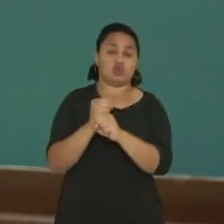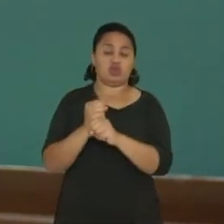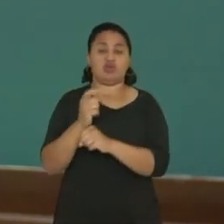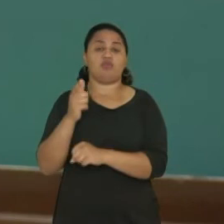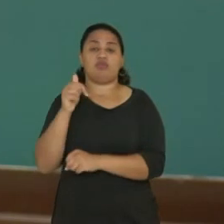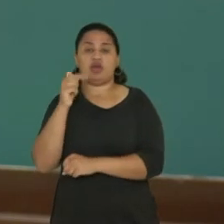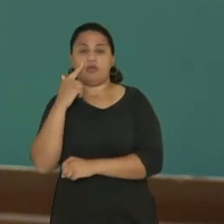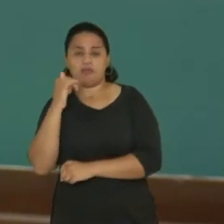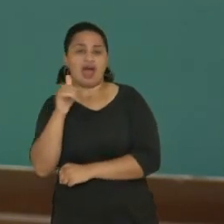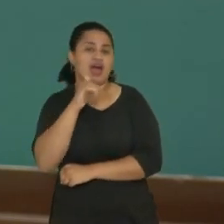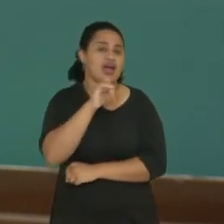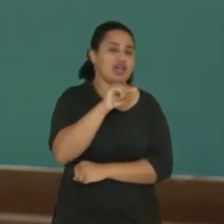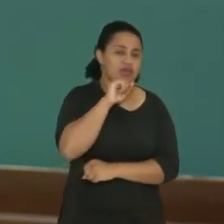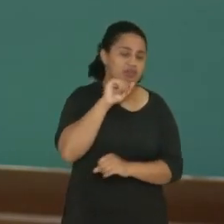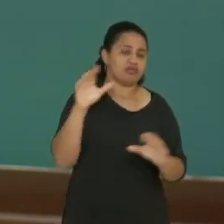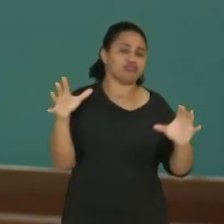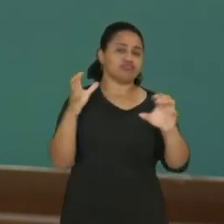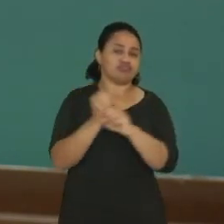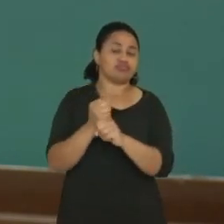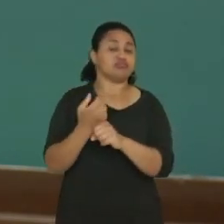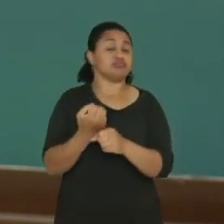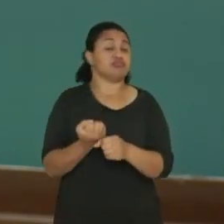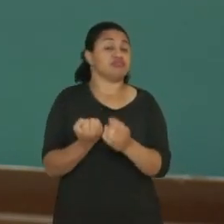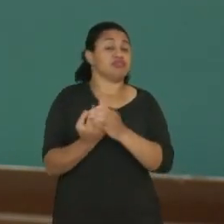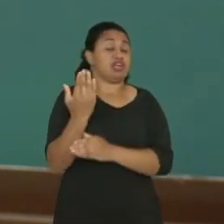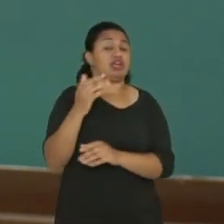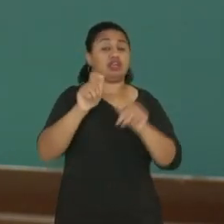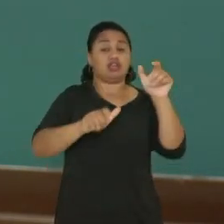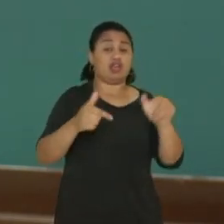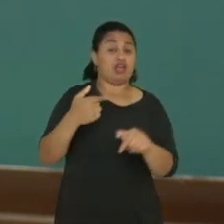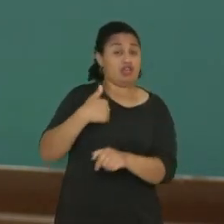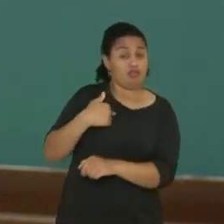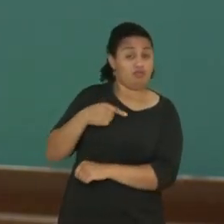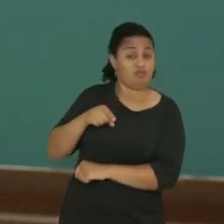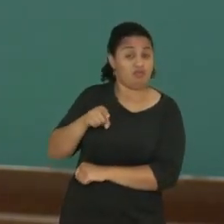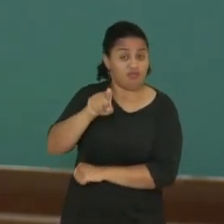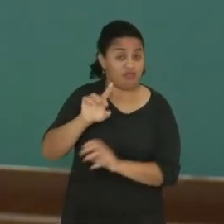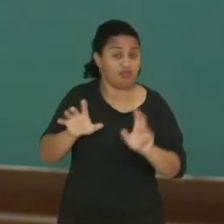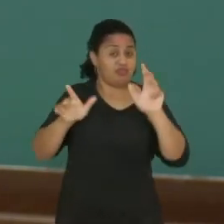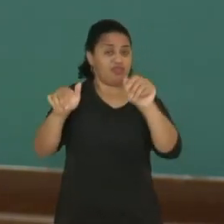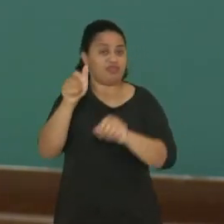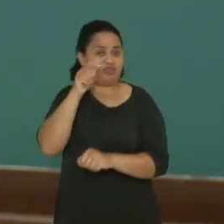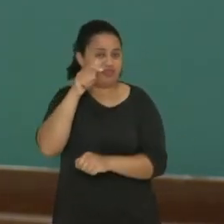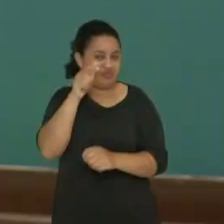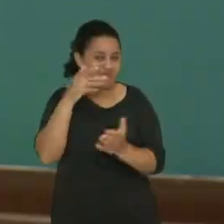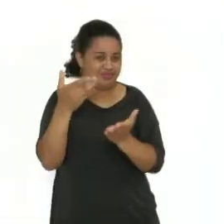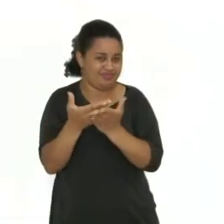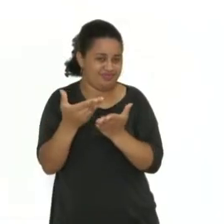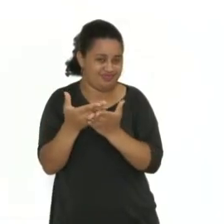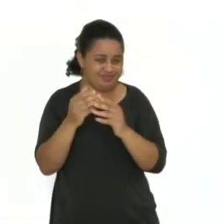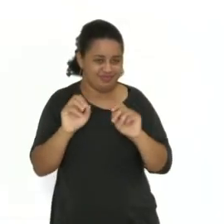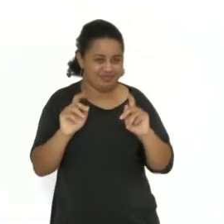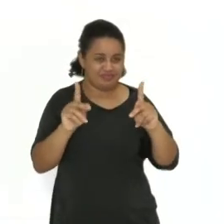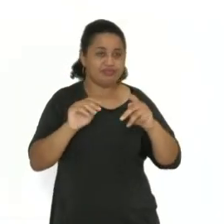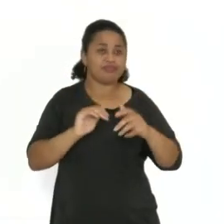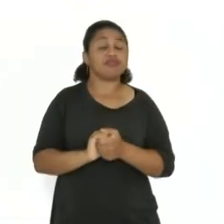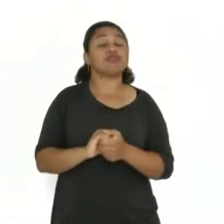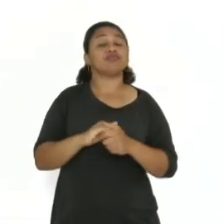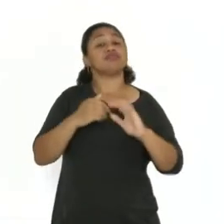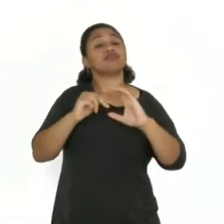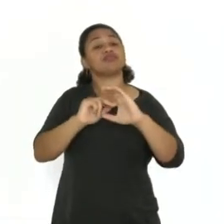para formar esse indivíduo. Eu, você e todos nós que estamos assistindo esta aula. Os cromossomos, eles